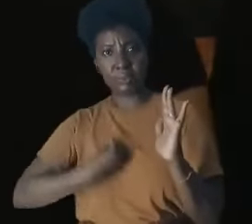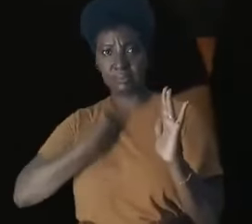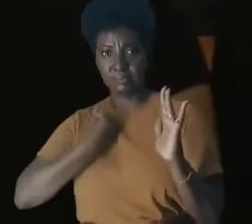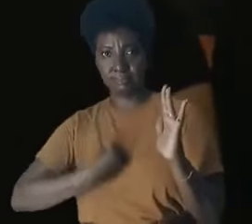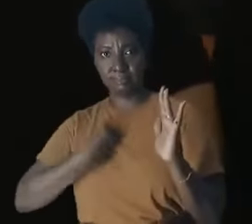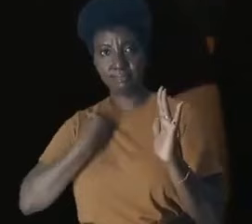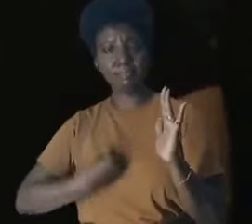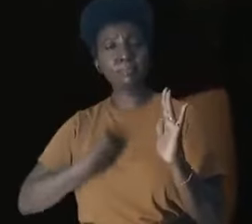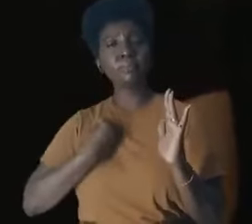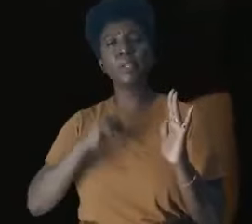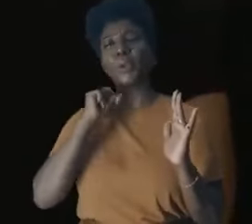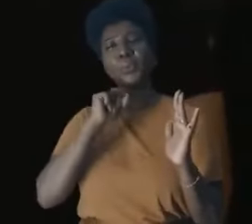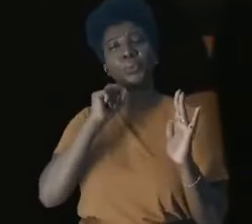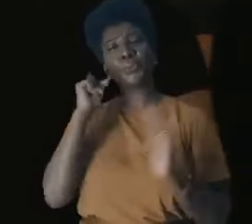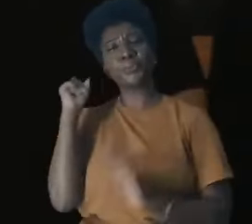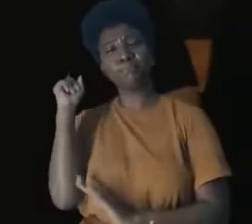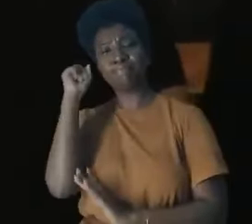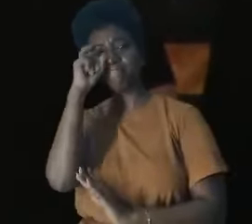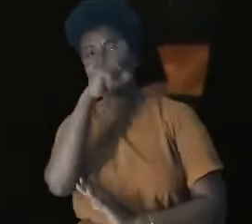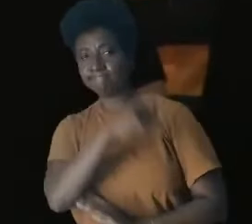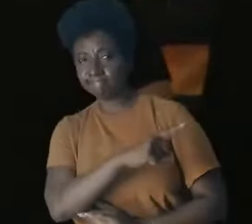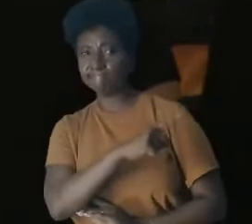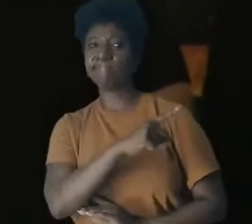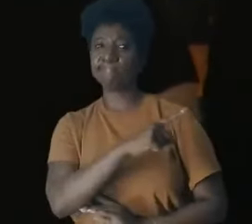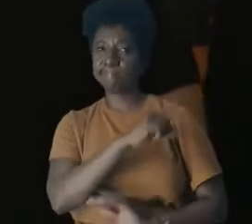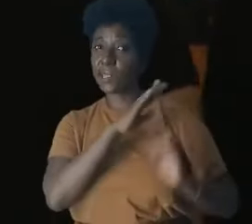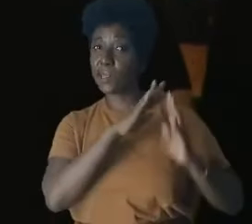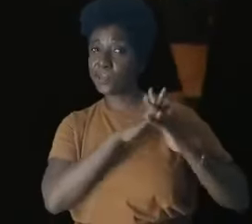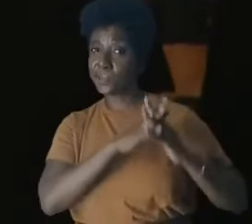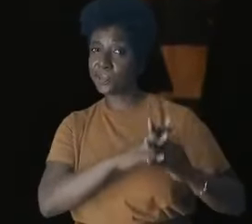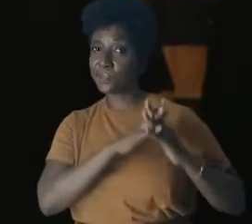anos muito difíceis.